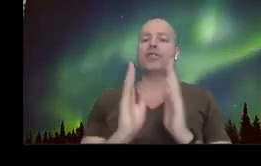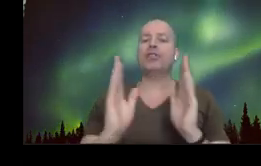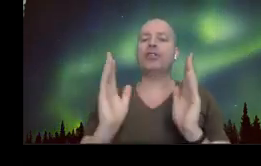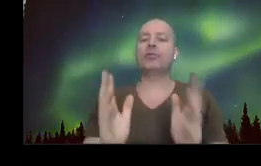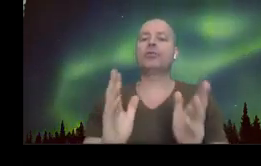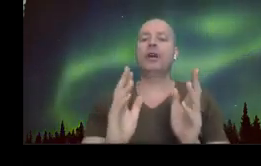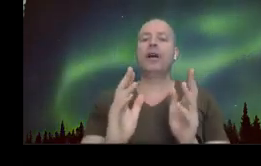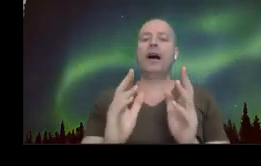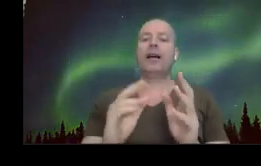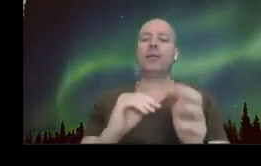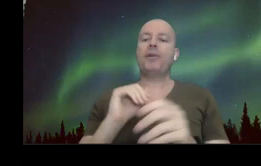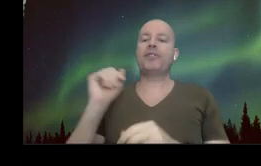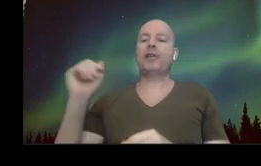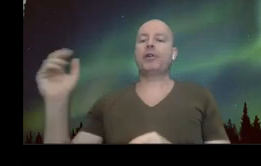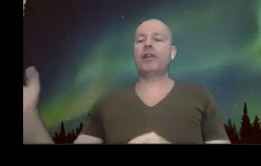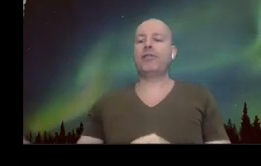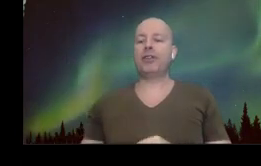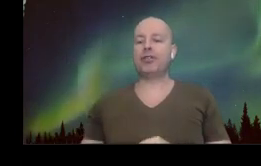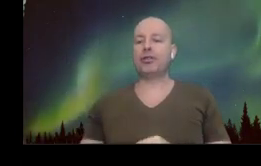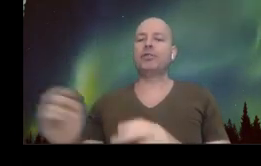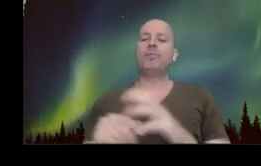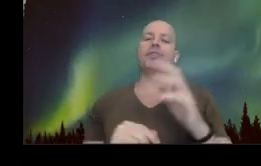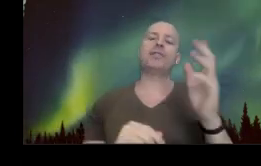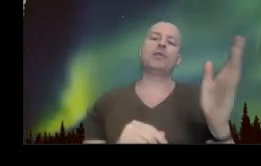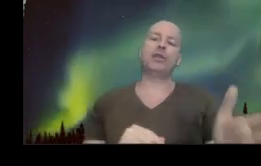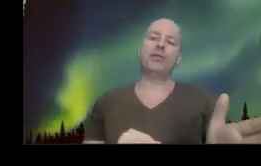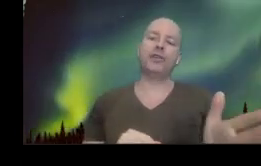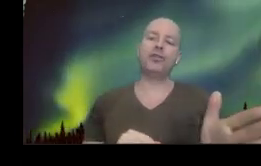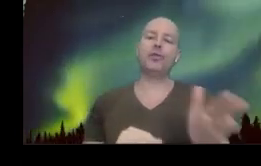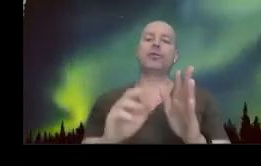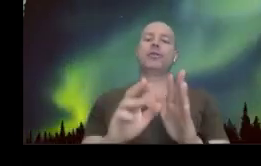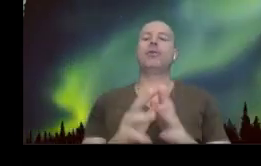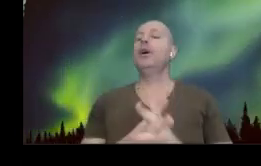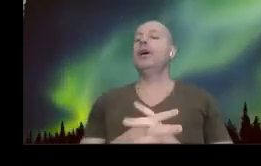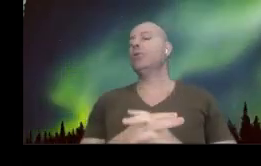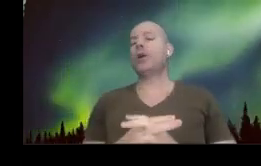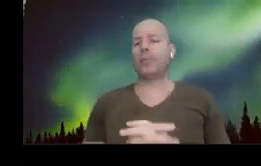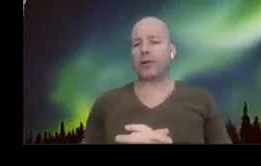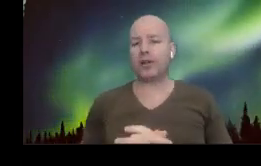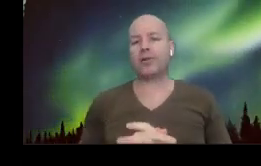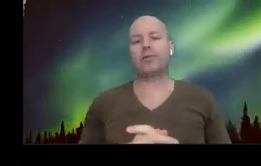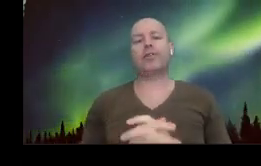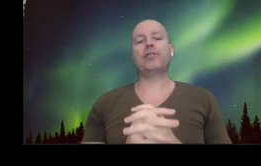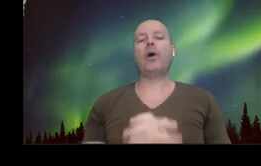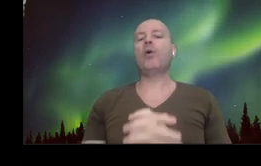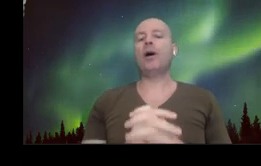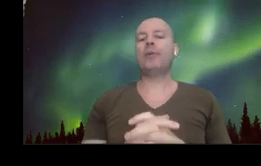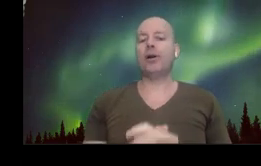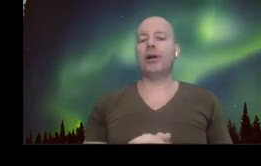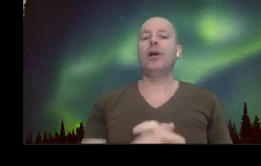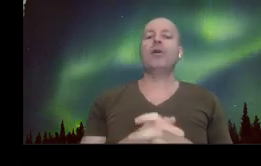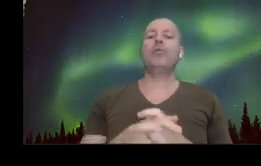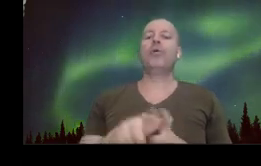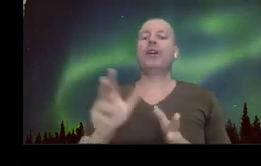lugar nenhum. A gente não... tem pesquisador que defende um, tem pesquisador que defende outro. Então, eu nunca vou perguntar para vocês qual